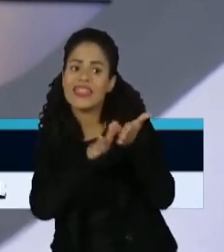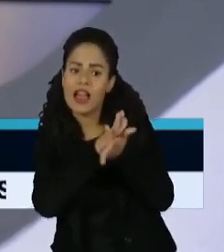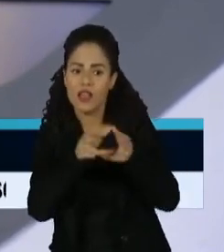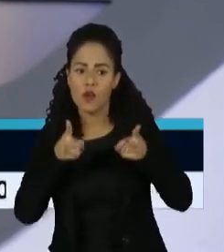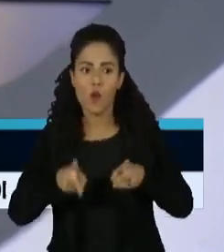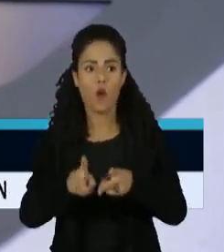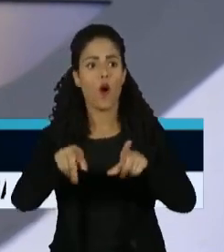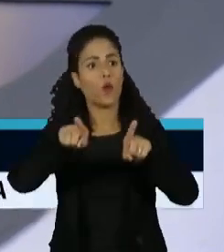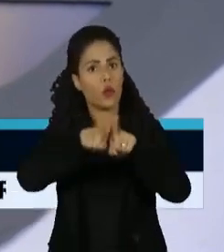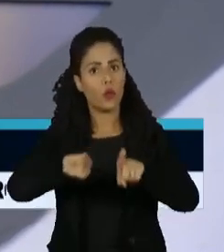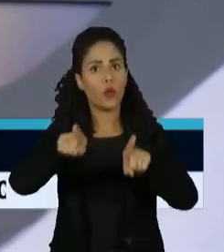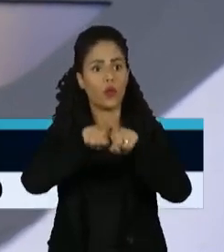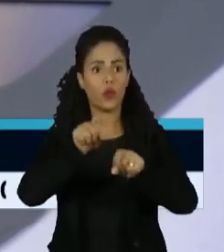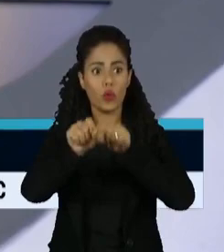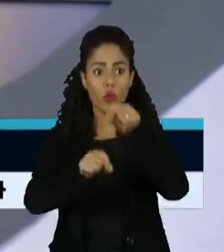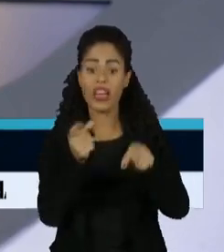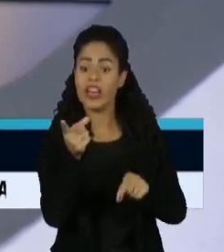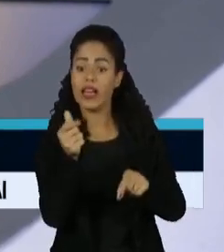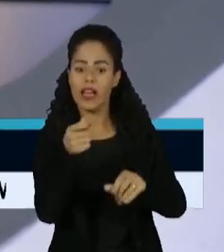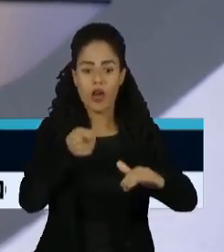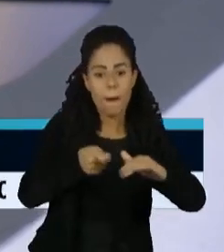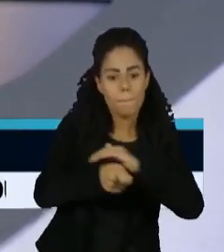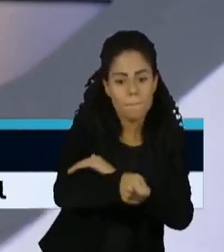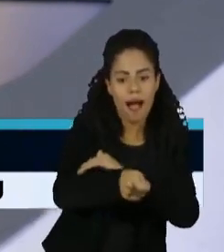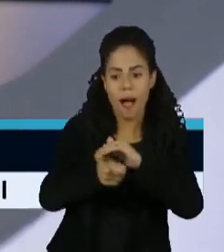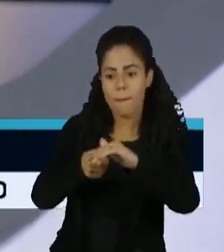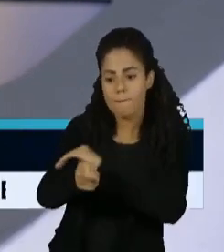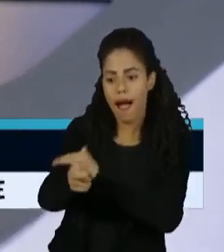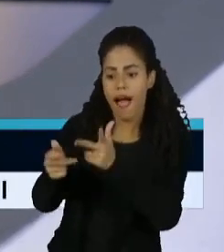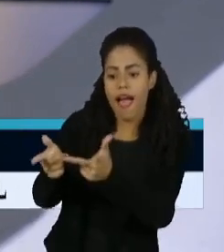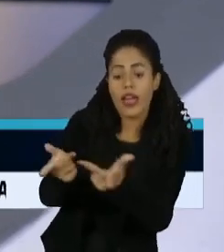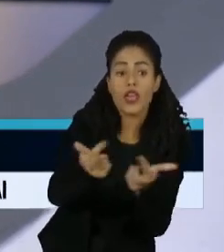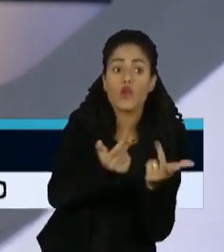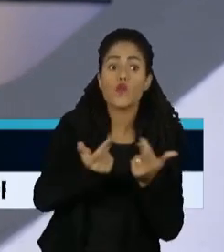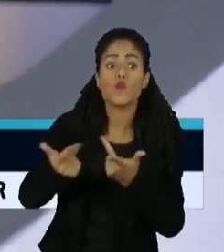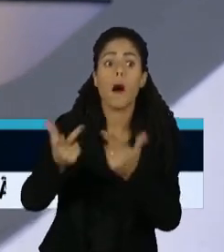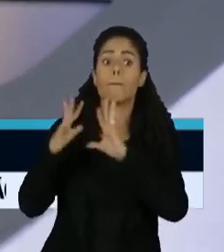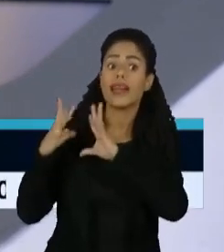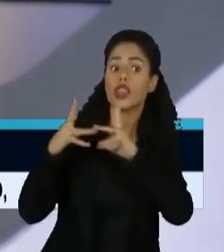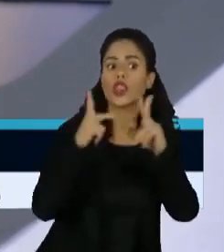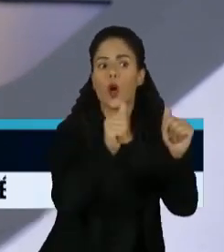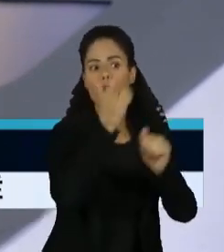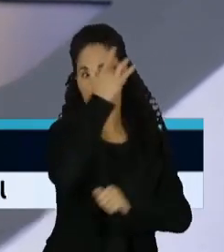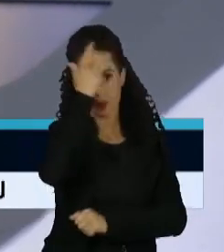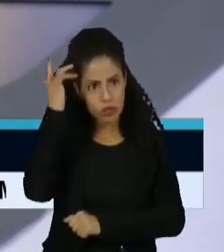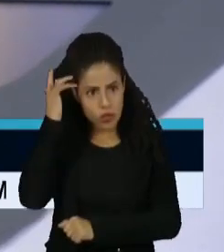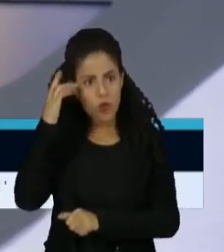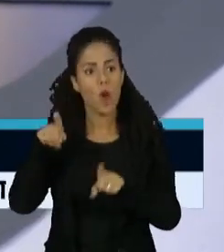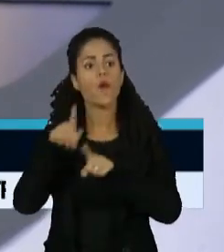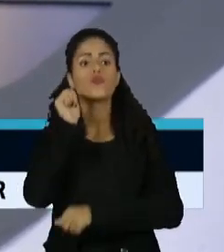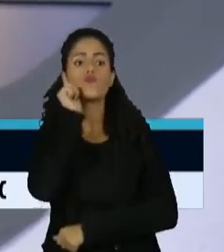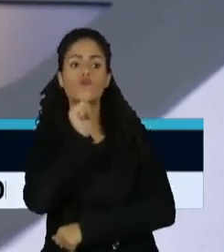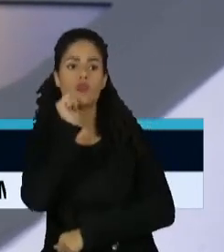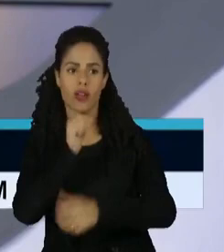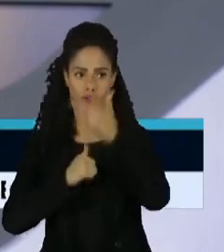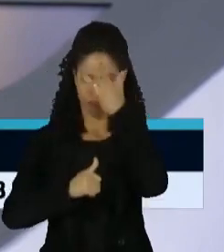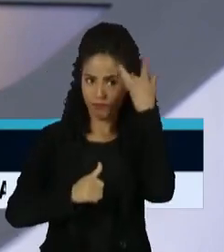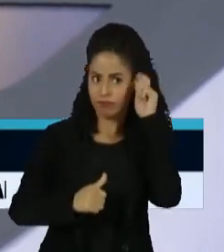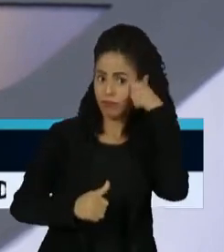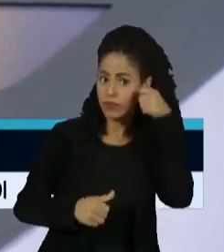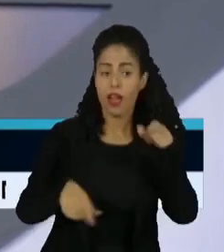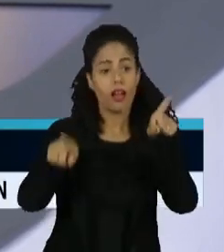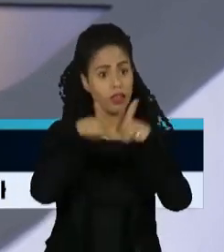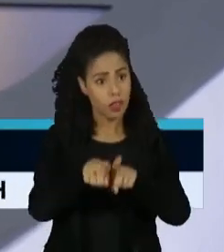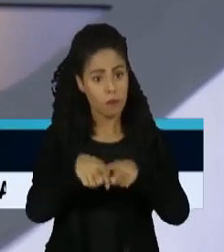de televisão e o mesmo recurso do fundo partidário e do fundo eleitoral para candidatas mulheres e para candidatas e